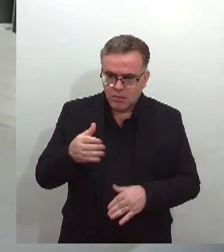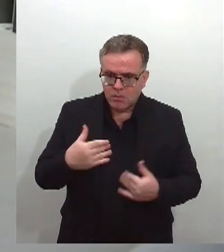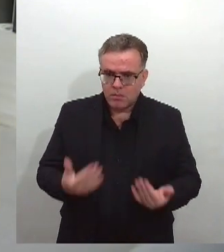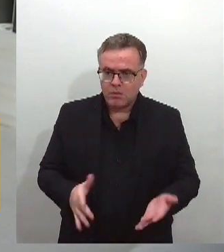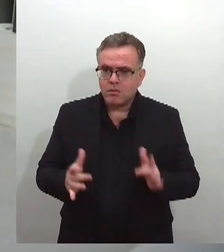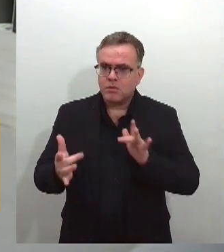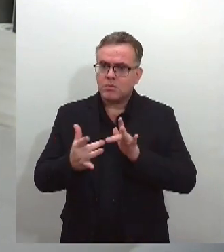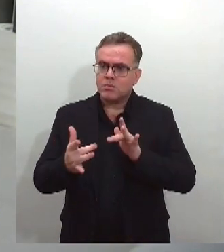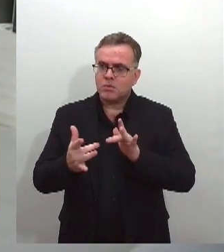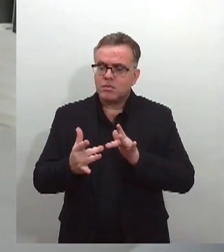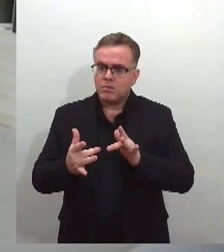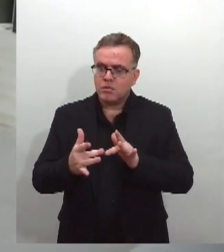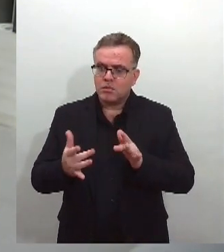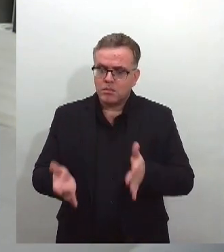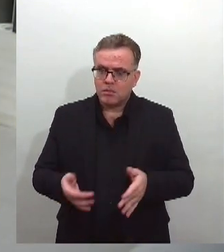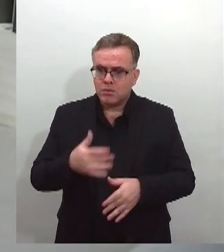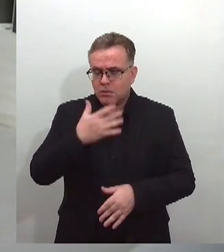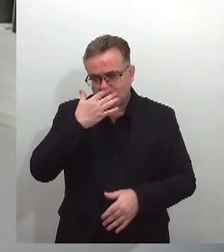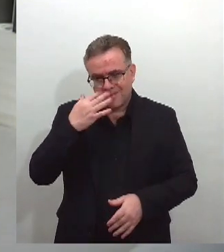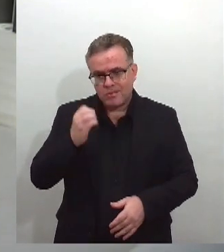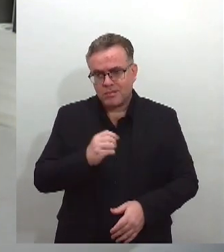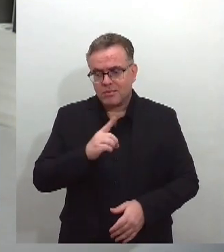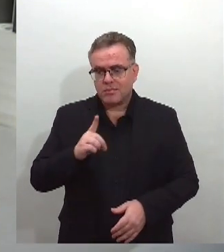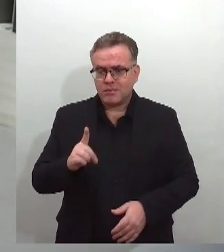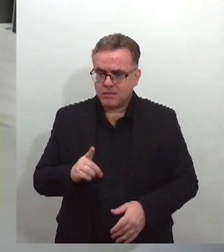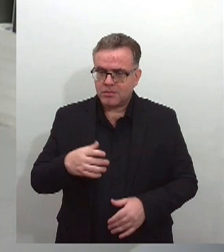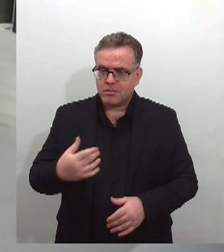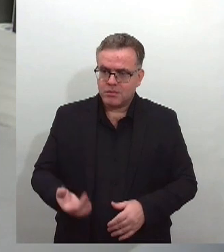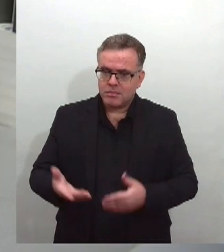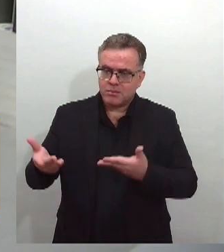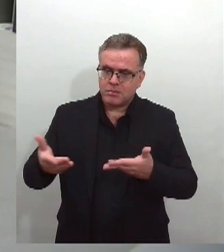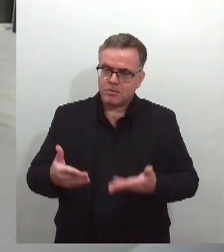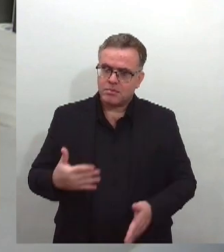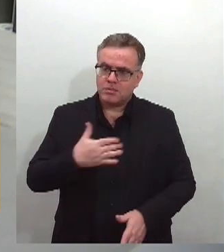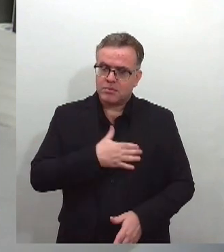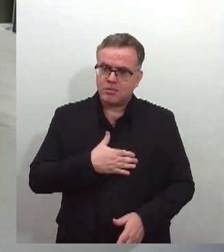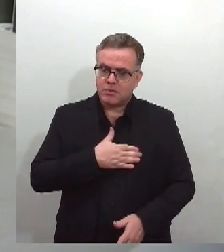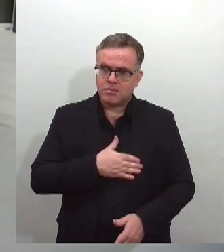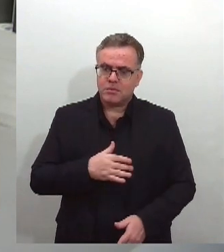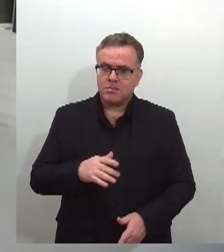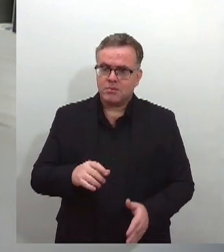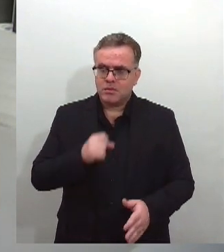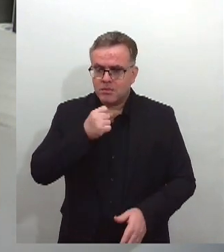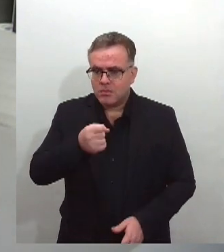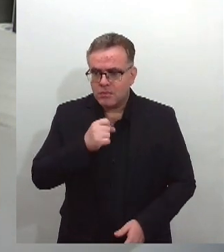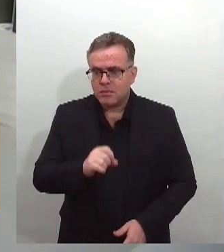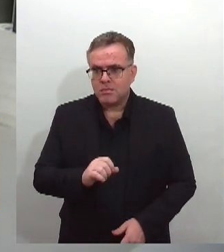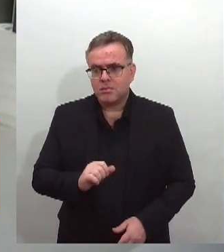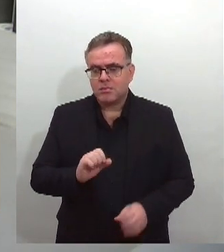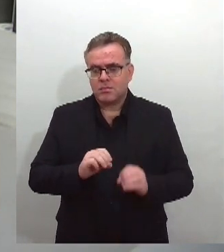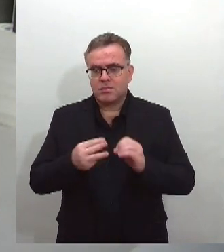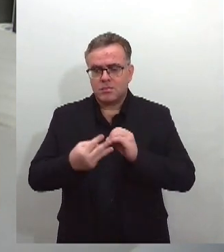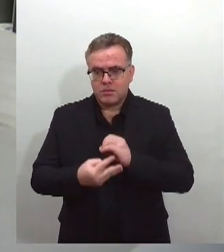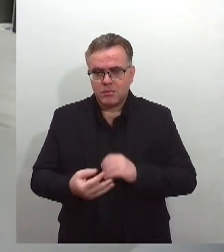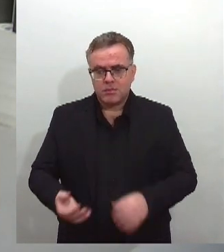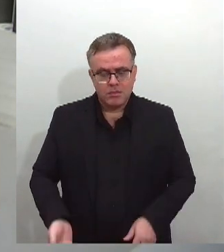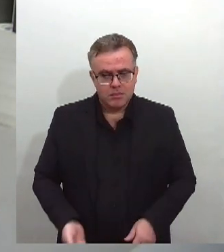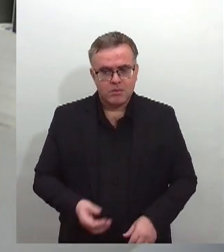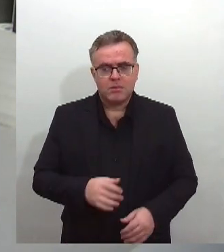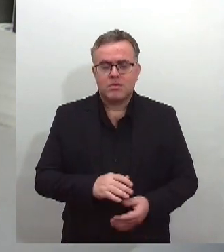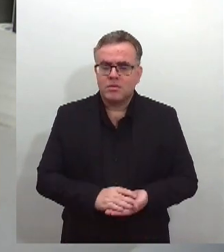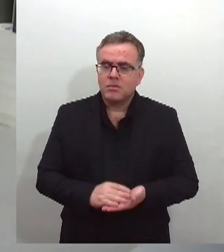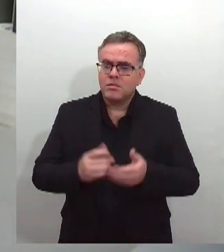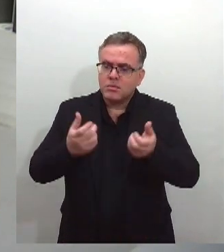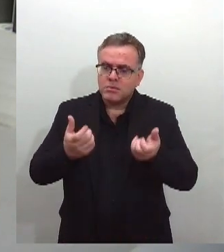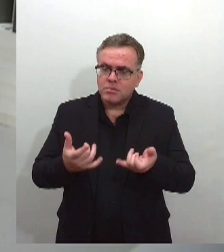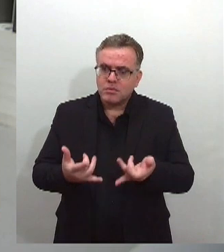Bom dia, doutora Jumara, seja bem-vinda ao Jornal da Lese. Vamos começar falando sobre o que são esses centros,